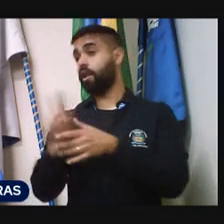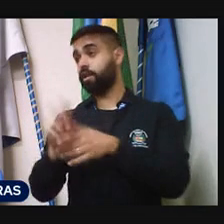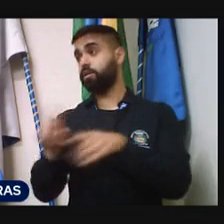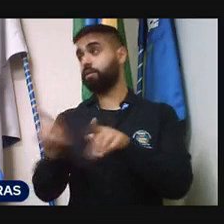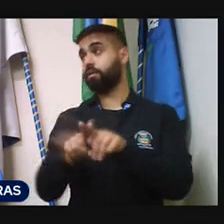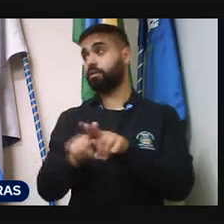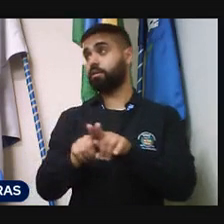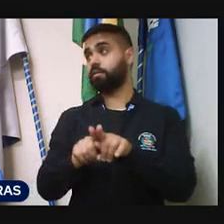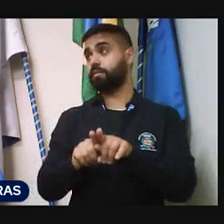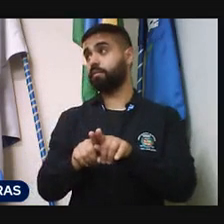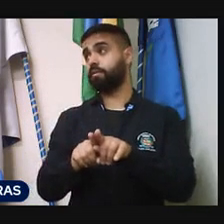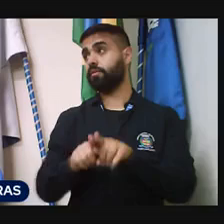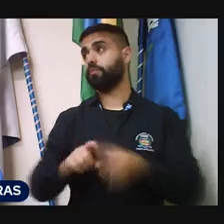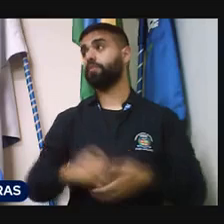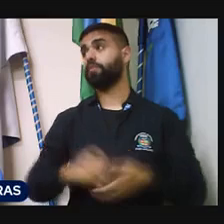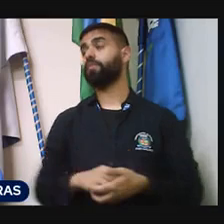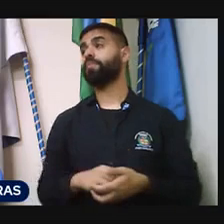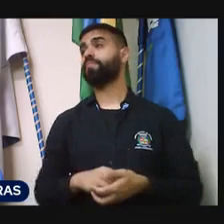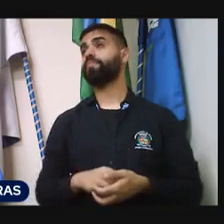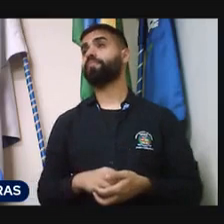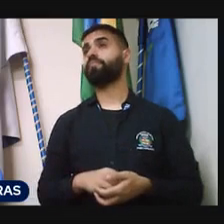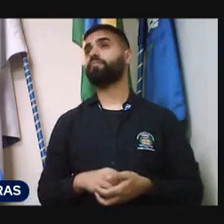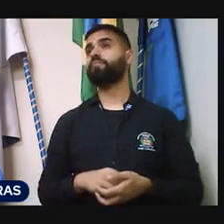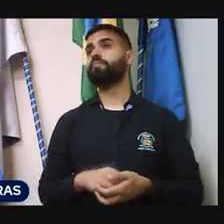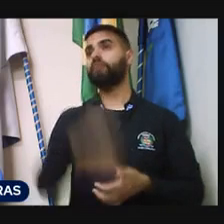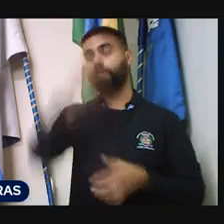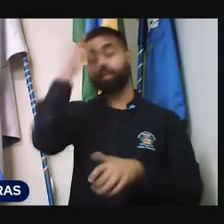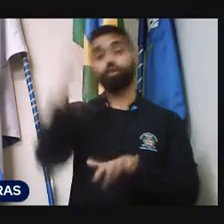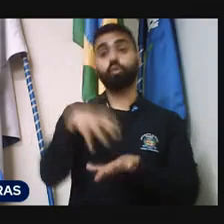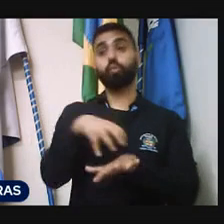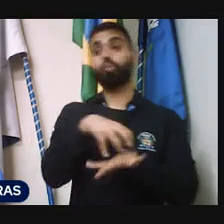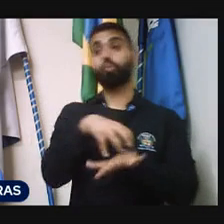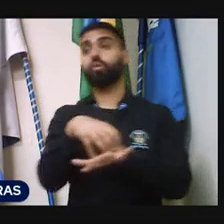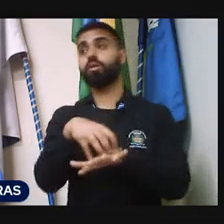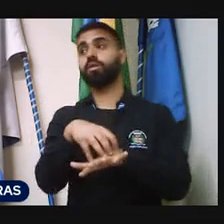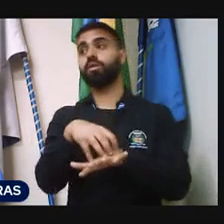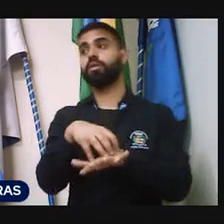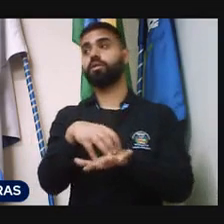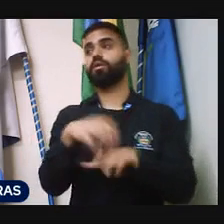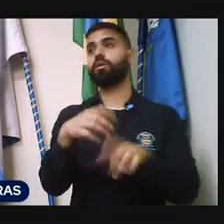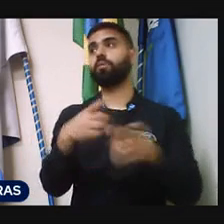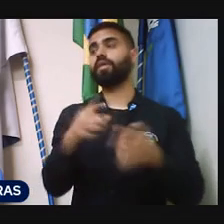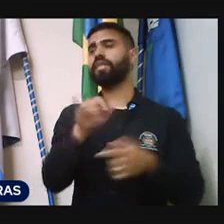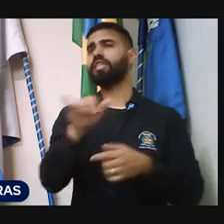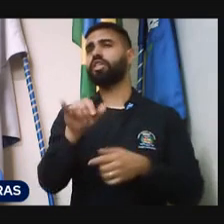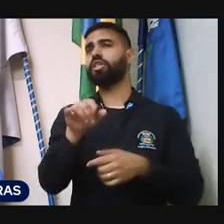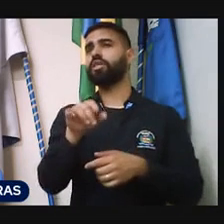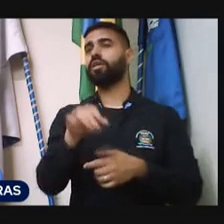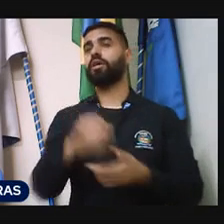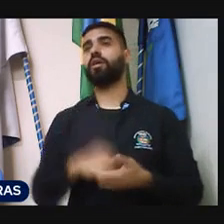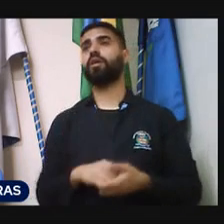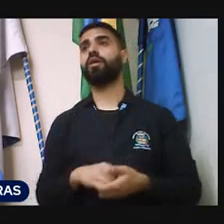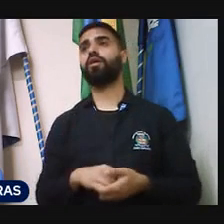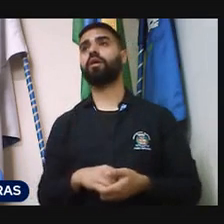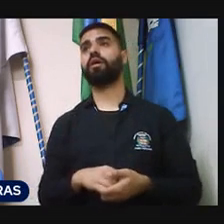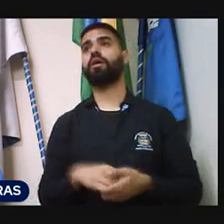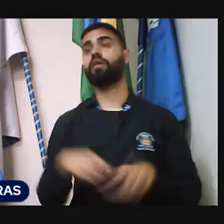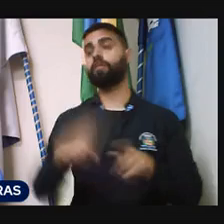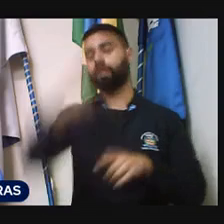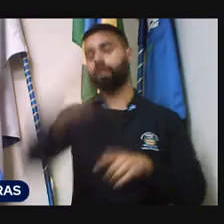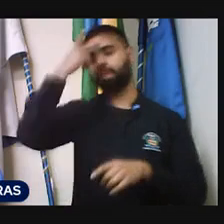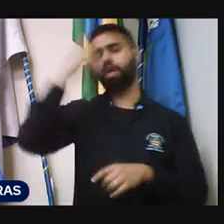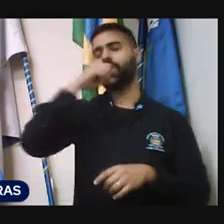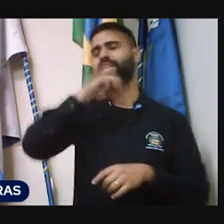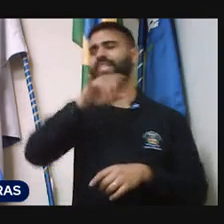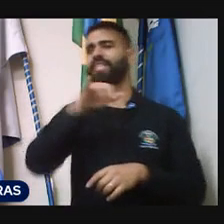principalmente não secundariamente um turista que o turista segundinha a terceira idade que nós recebemos